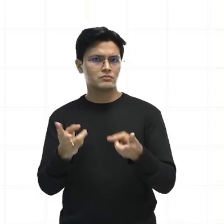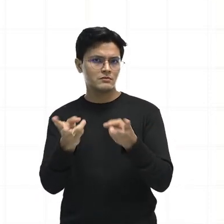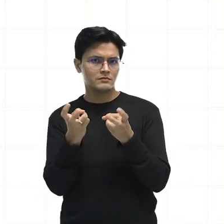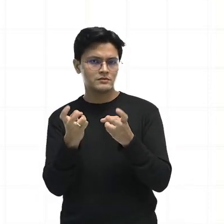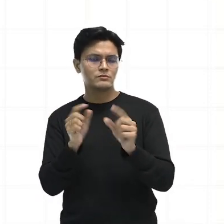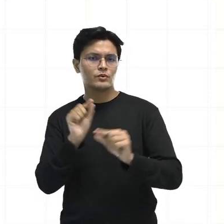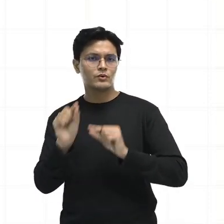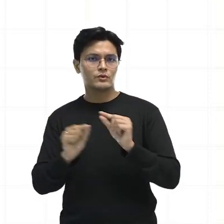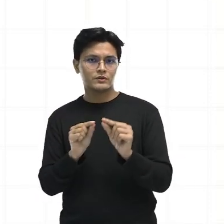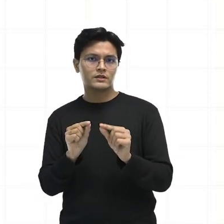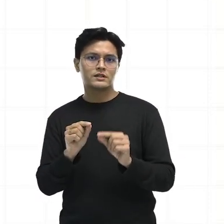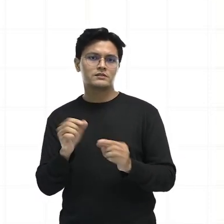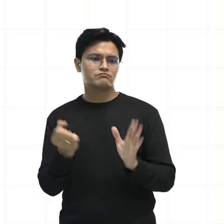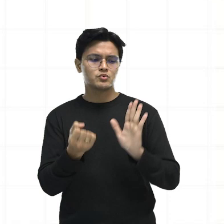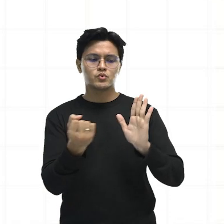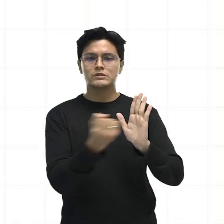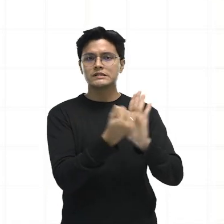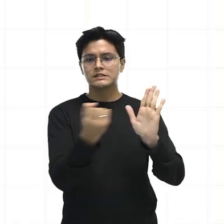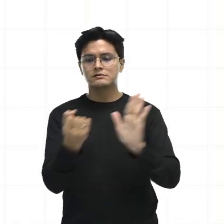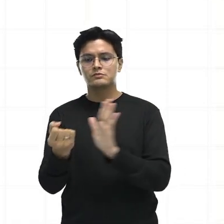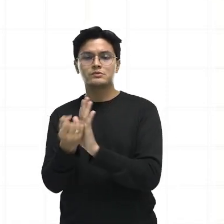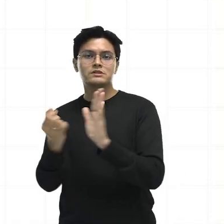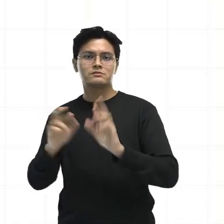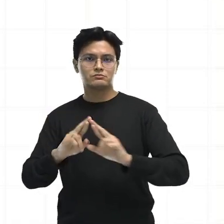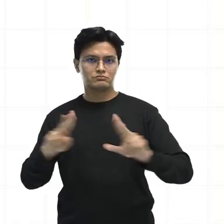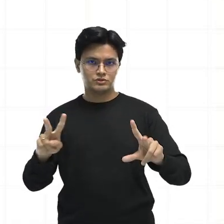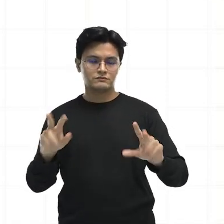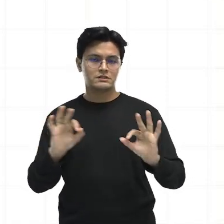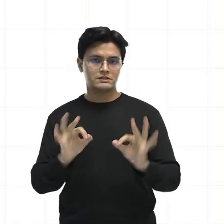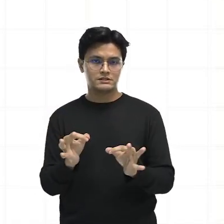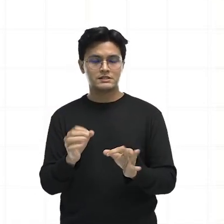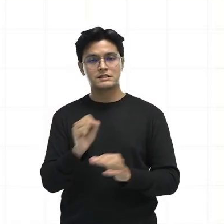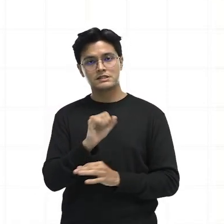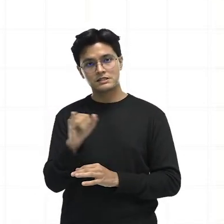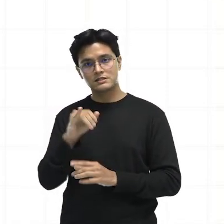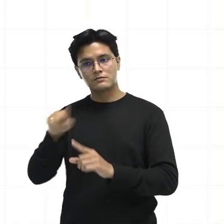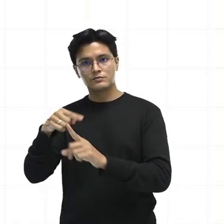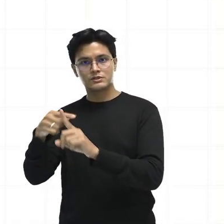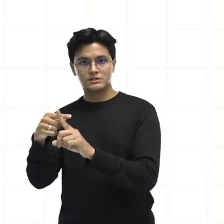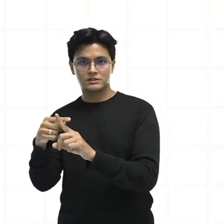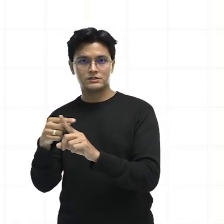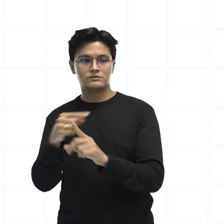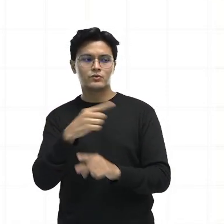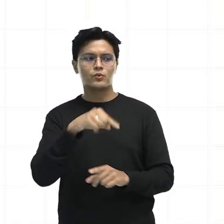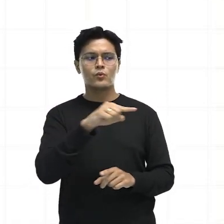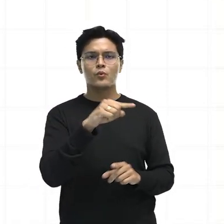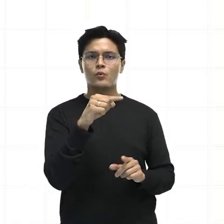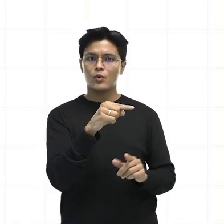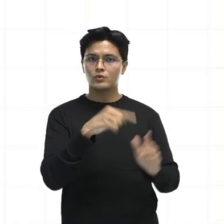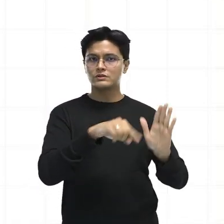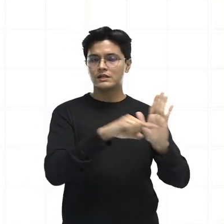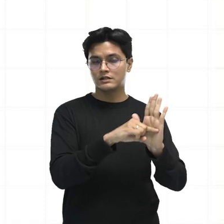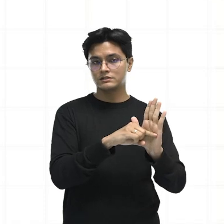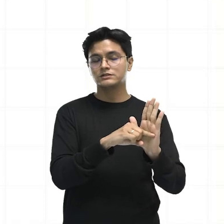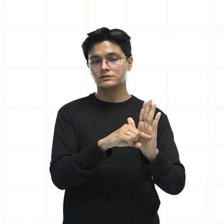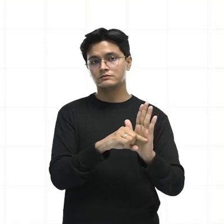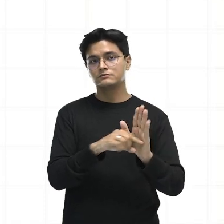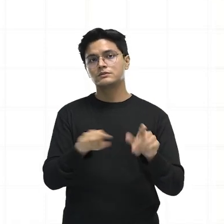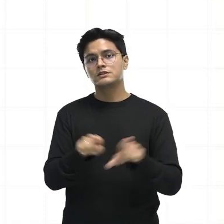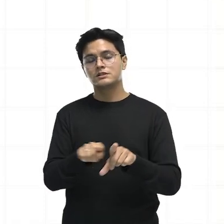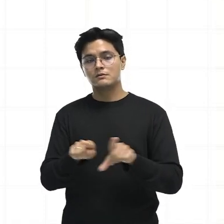percebeu, é apenas o sinal, tá? Quando o sinal é positivo e o outro é negativo, e